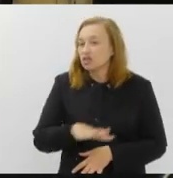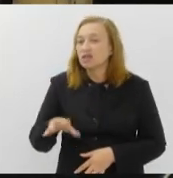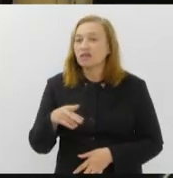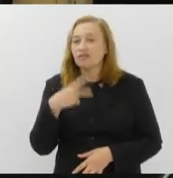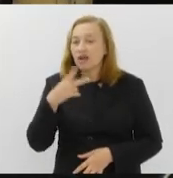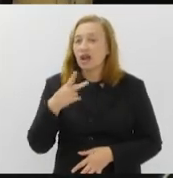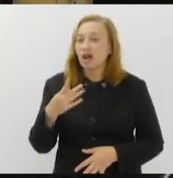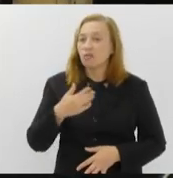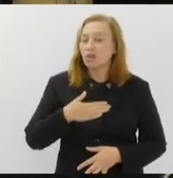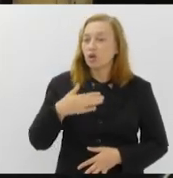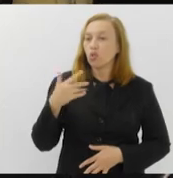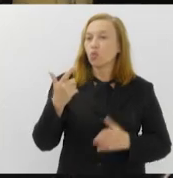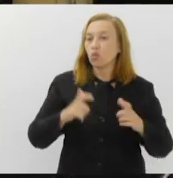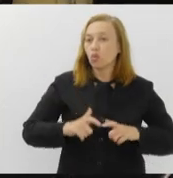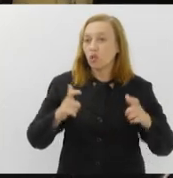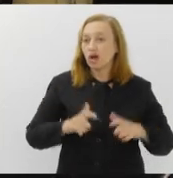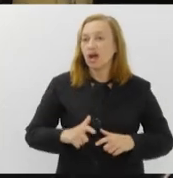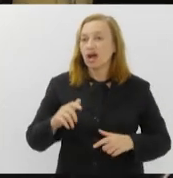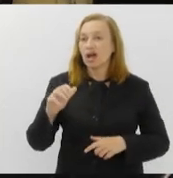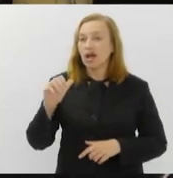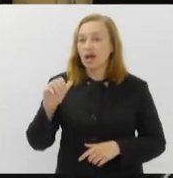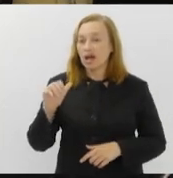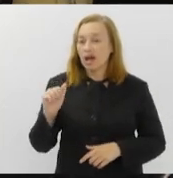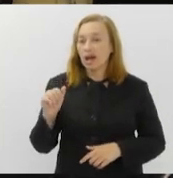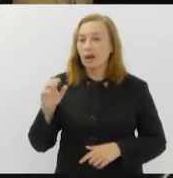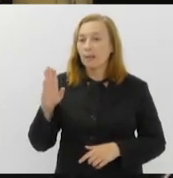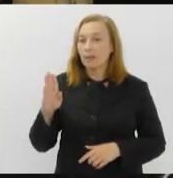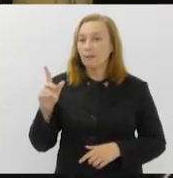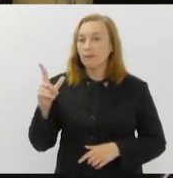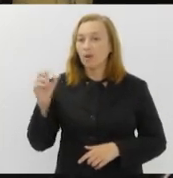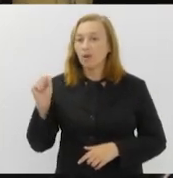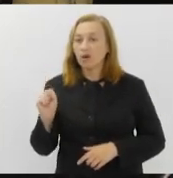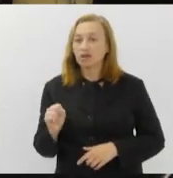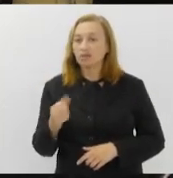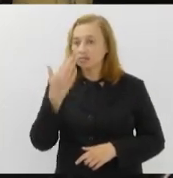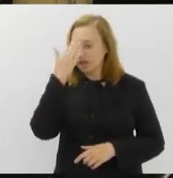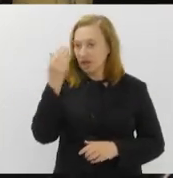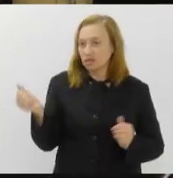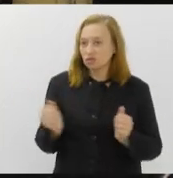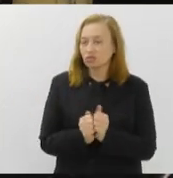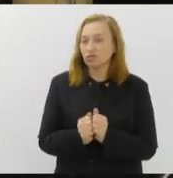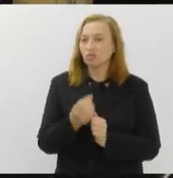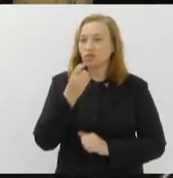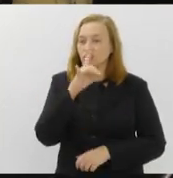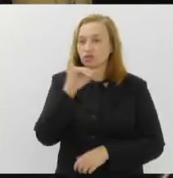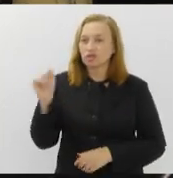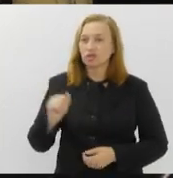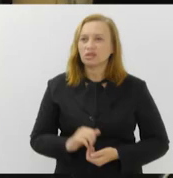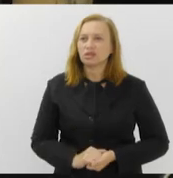meu lugar de coletivo As Caboclas, na Zona Oeste do Rio de Janeiro. Obrigada, tamo junto. Bom dia.